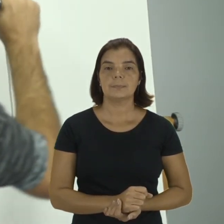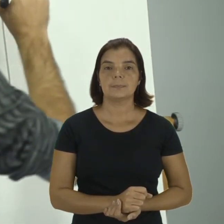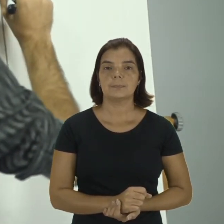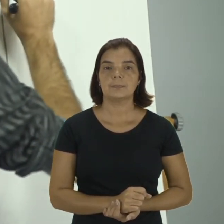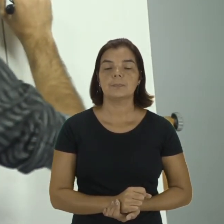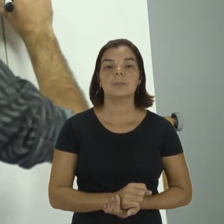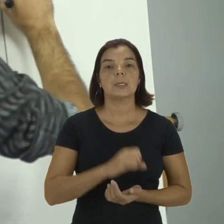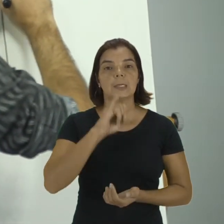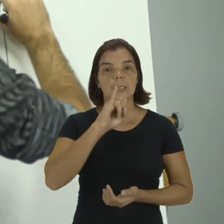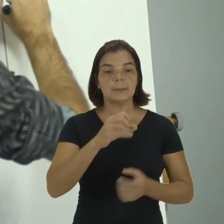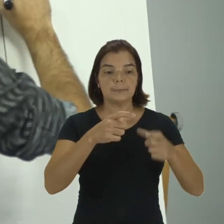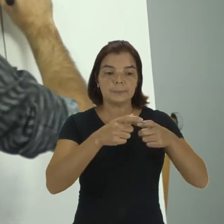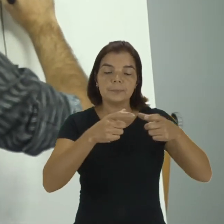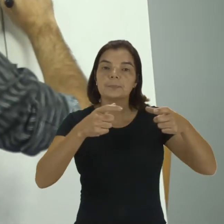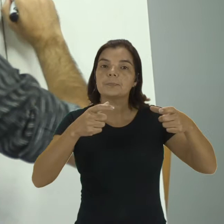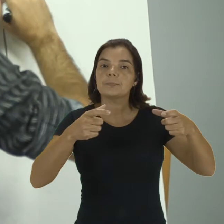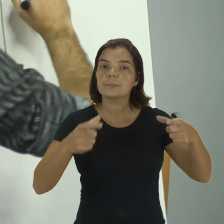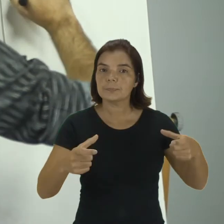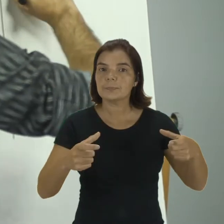que a dilatação